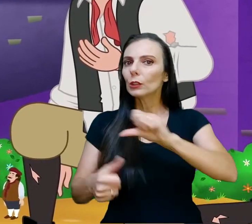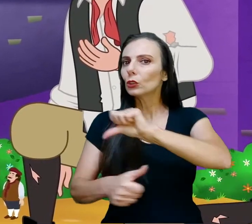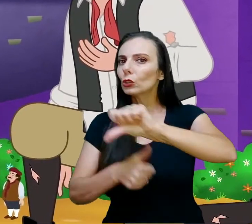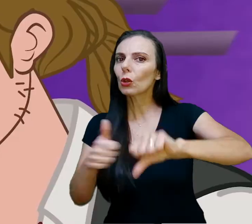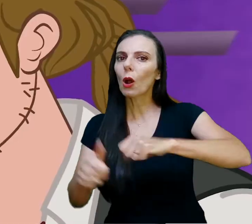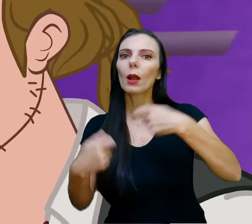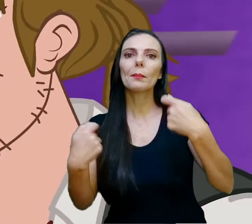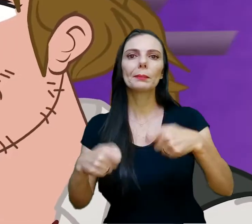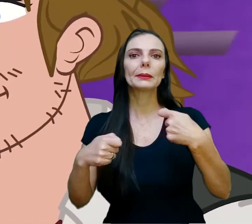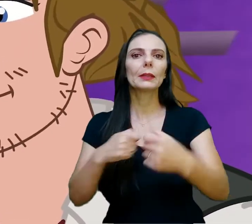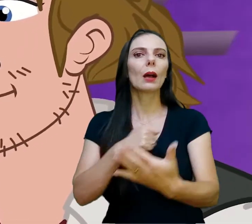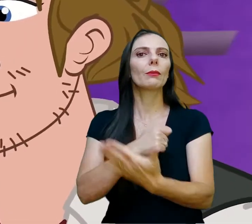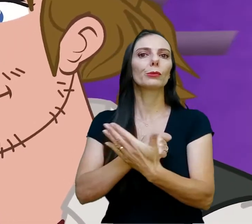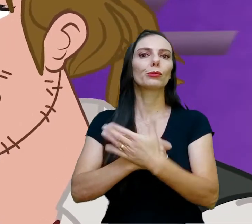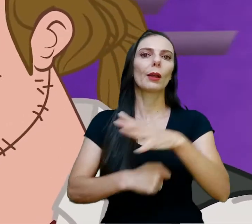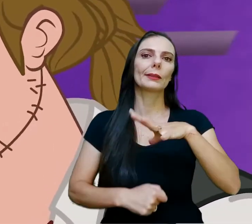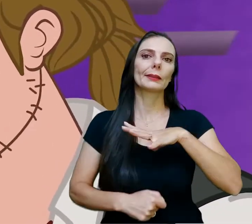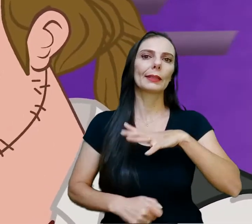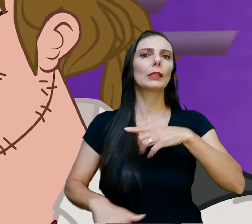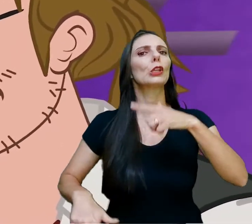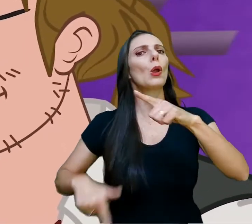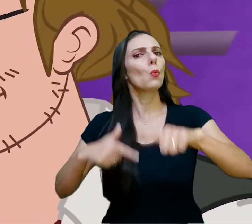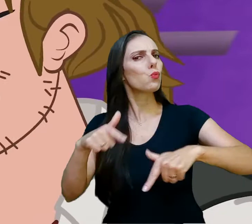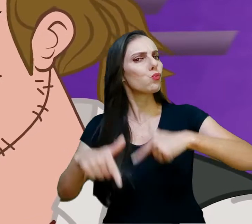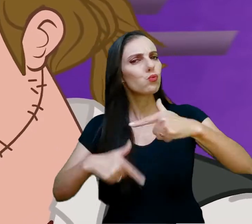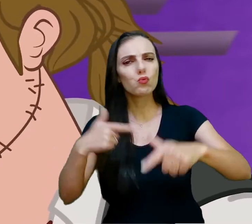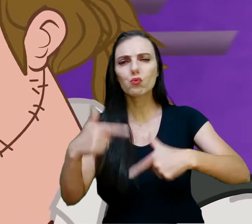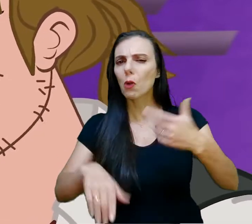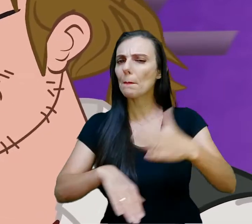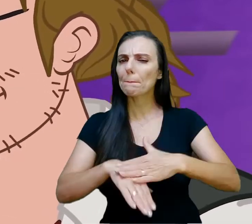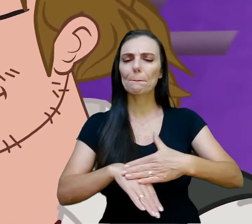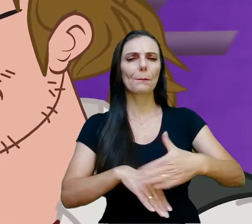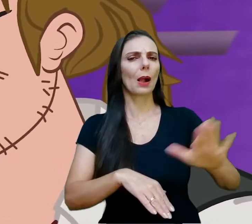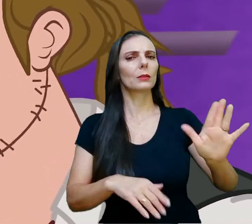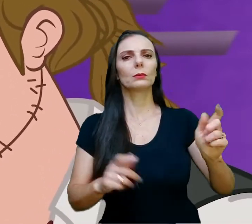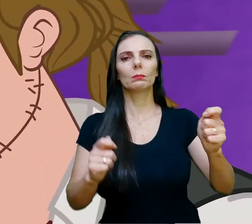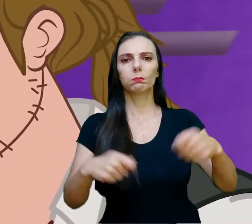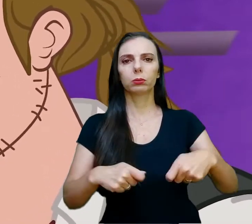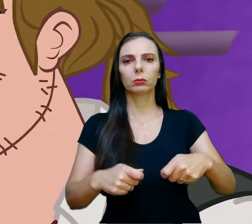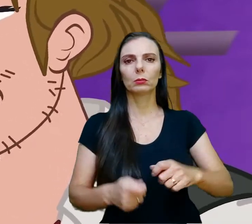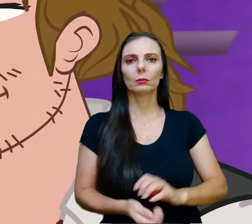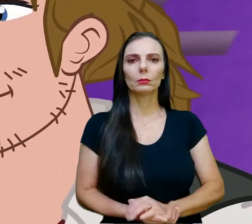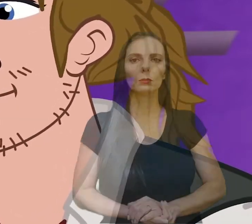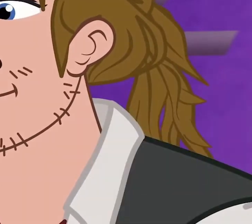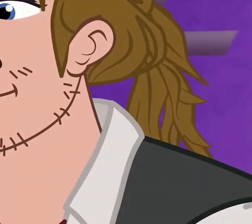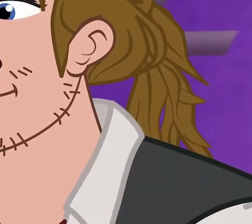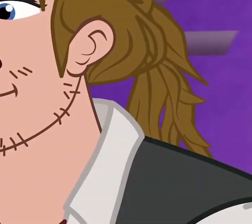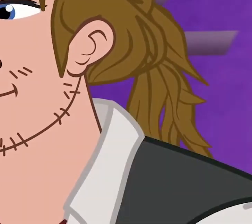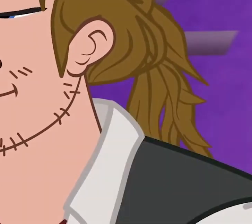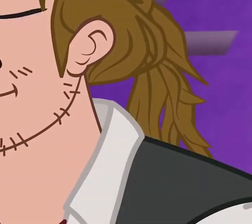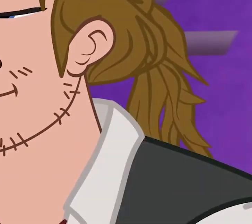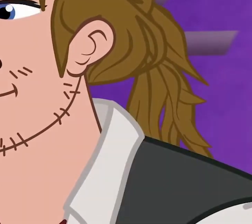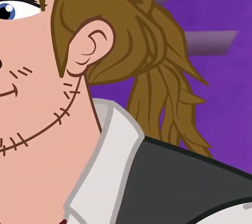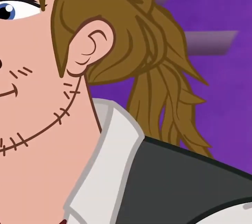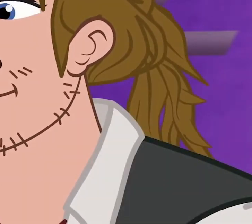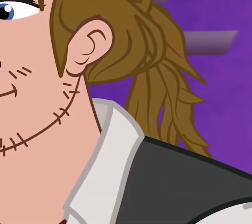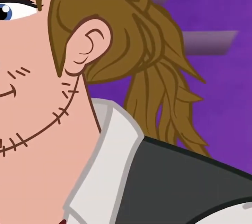troca, Gulliver deveria ajudar a cidade trabalhando o quanto ele pudesse.